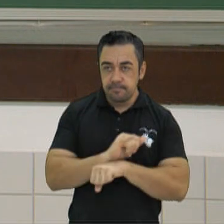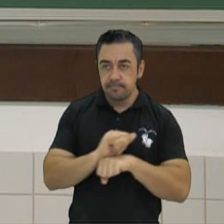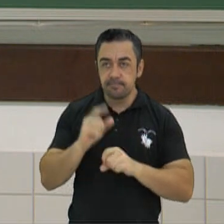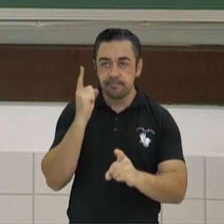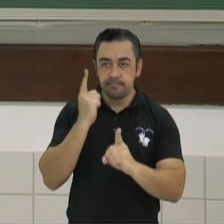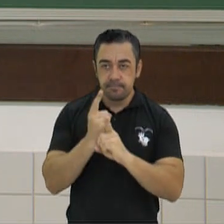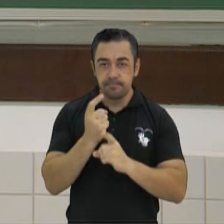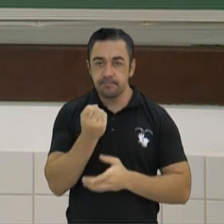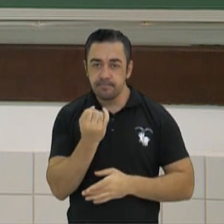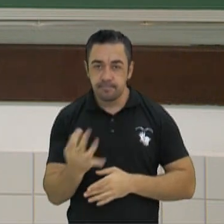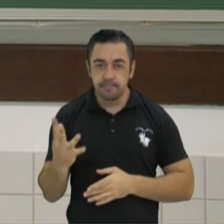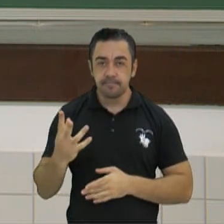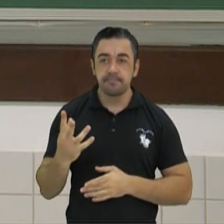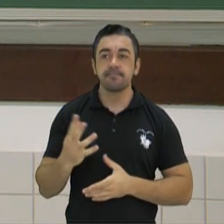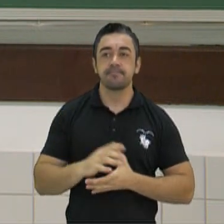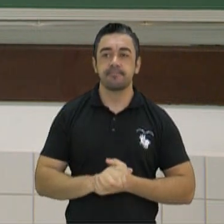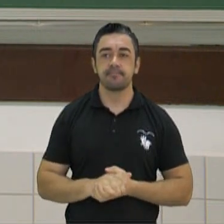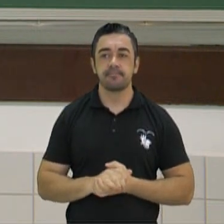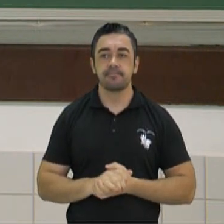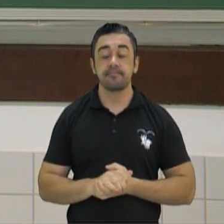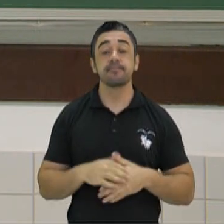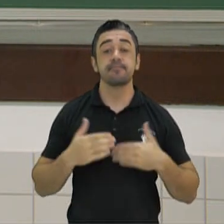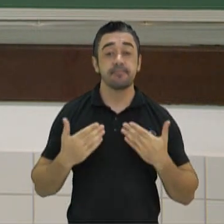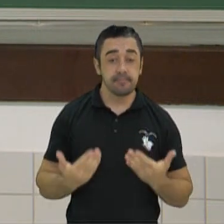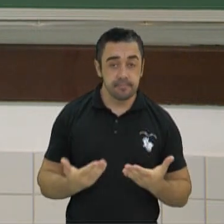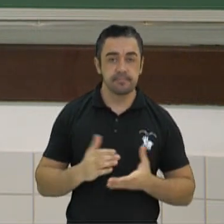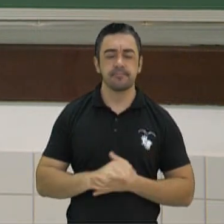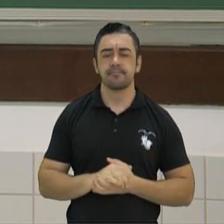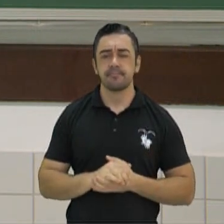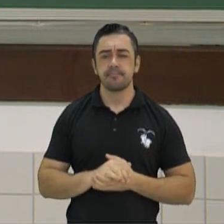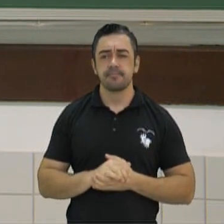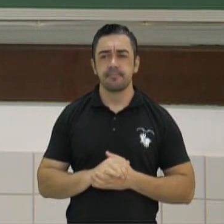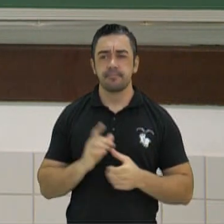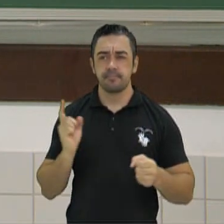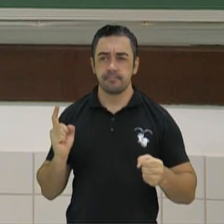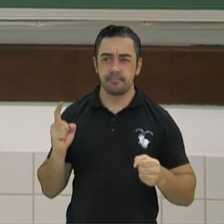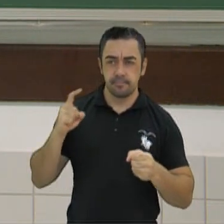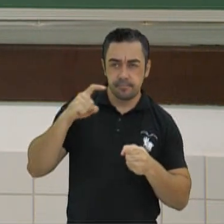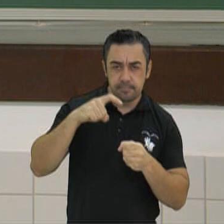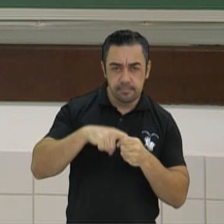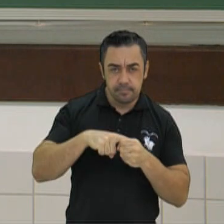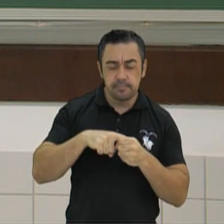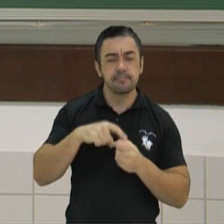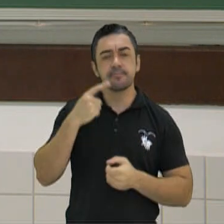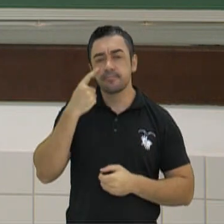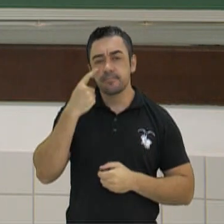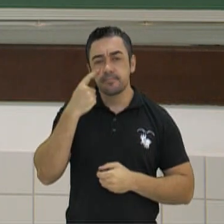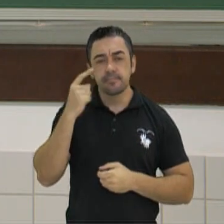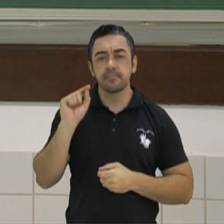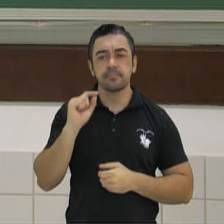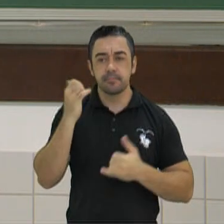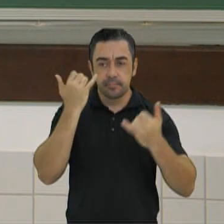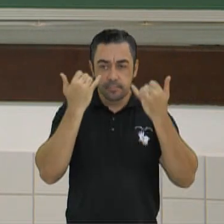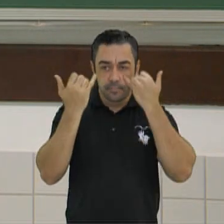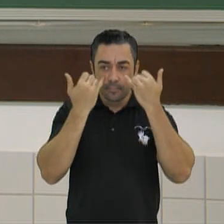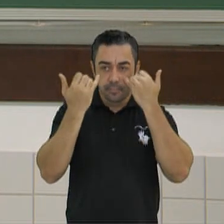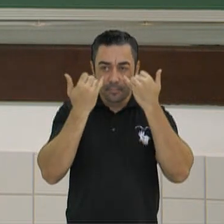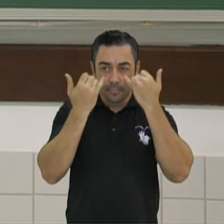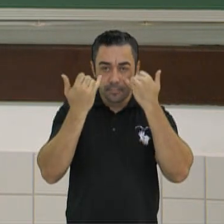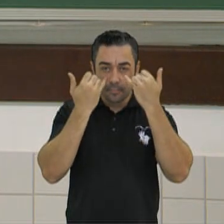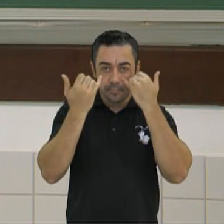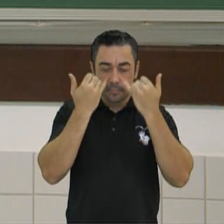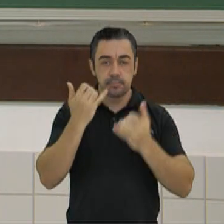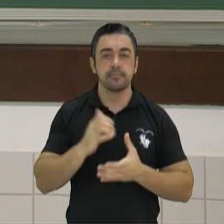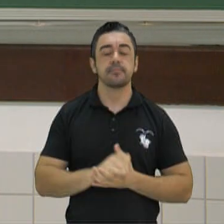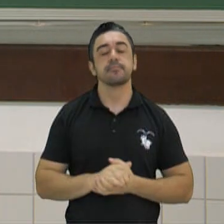encontrar o valor solicitado? Então, olha só. Retomando aqui, o que a gente tem? O que a gente tem de informação, né? A gente